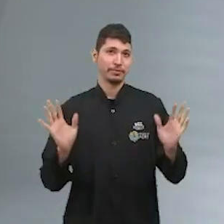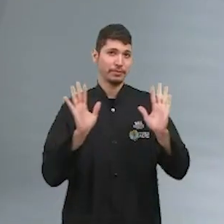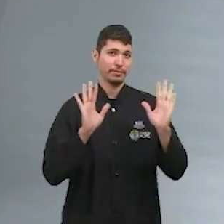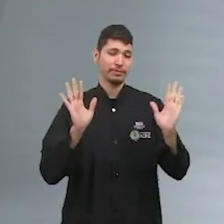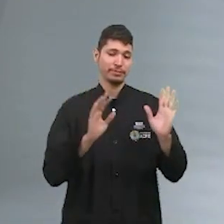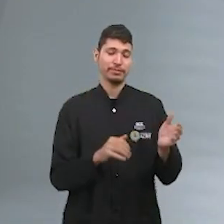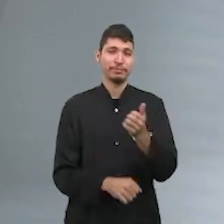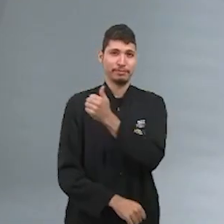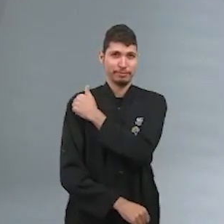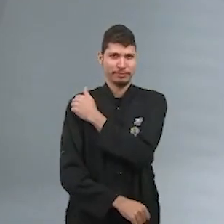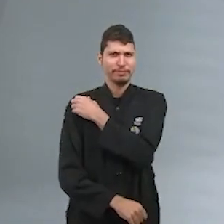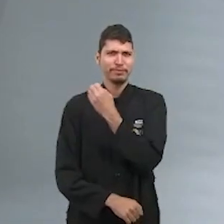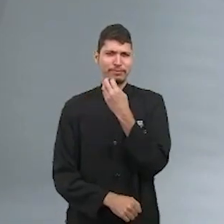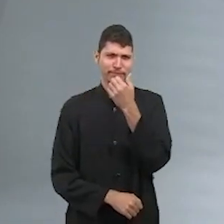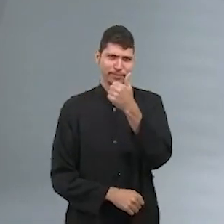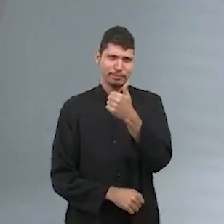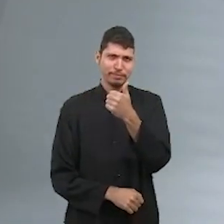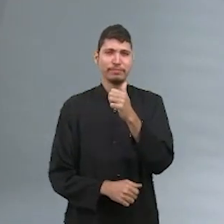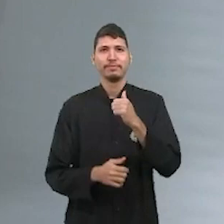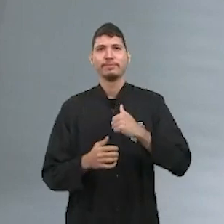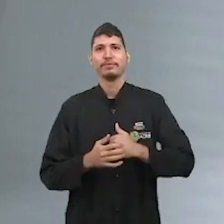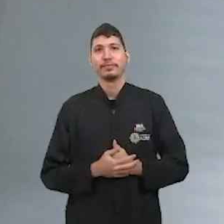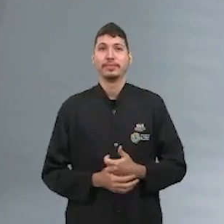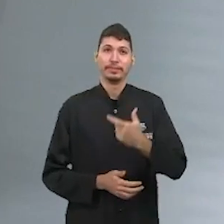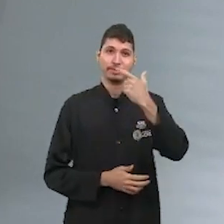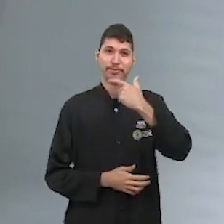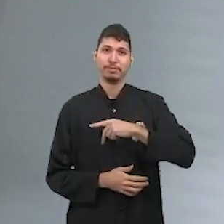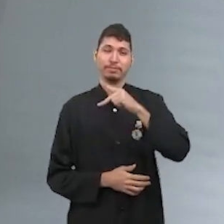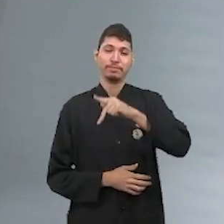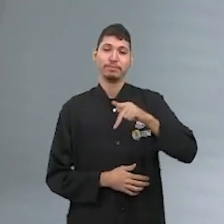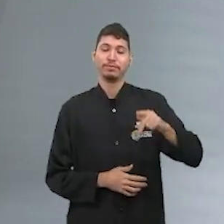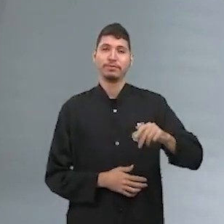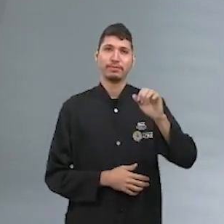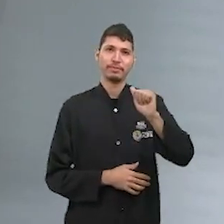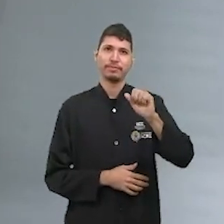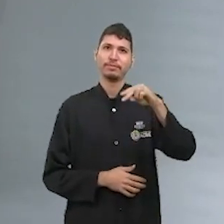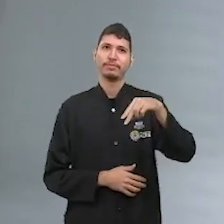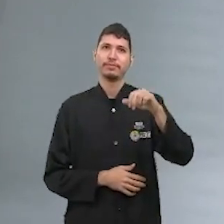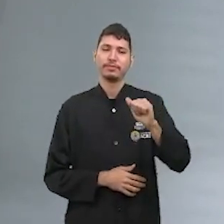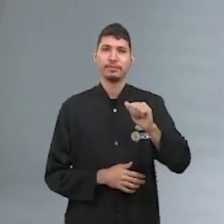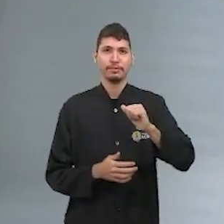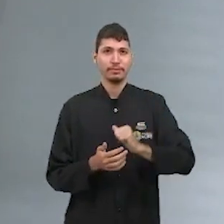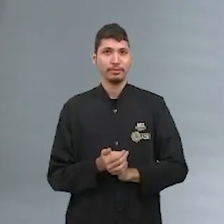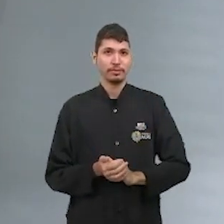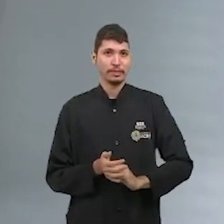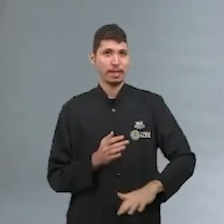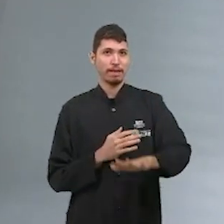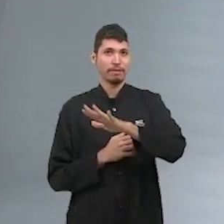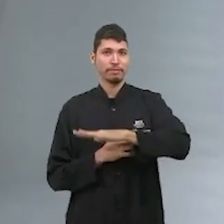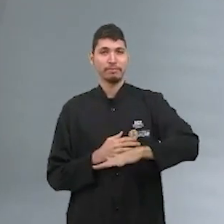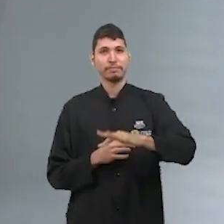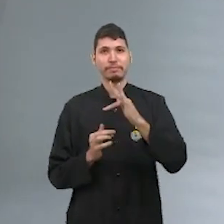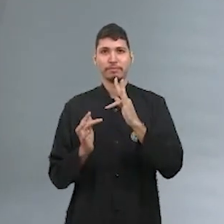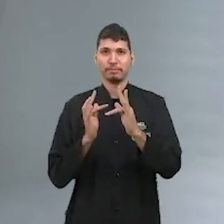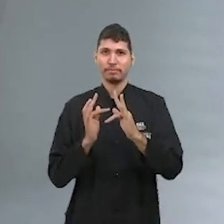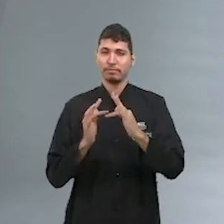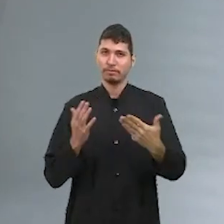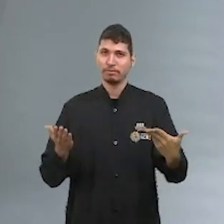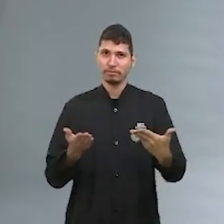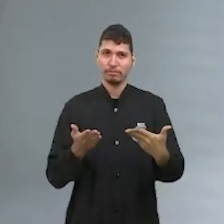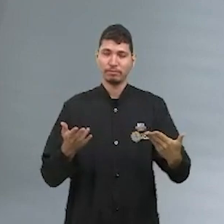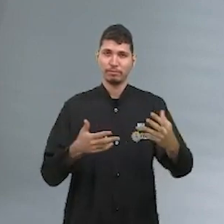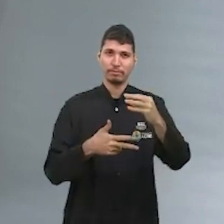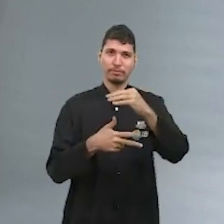Olá, queridos estudantes, tudo bem com vocês? Eu sou a professora Ana Raquel, com o componente de Física. E hoje, na aula do